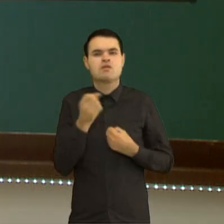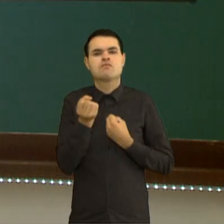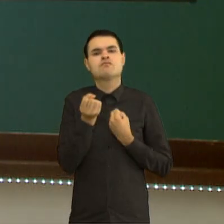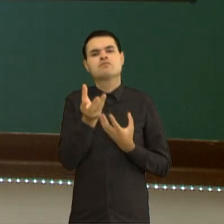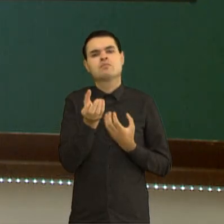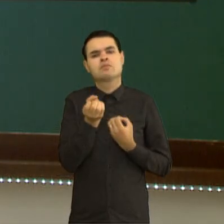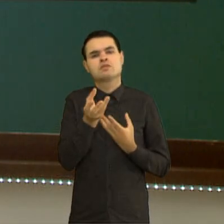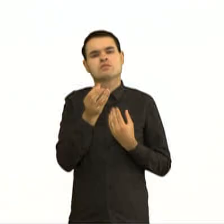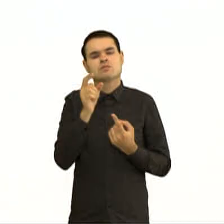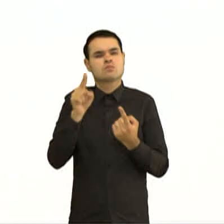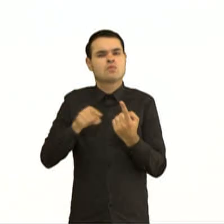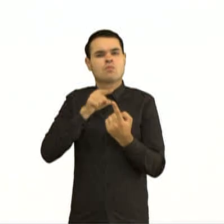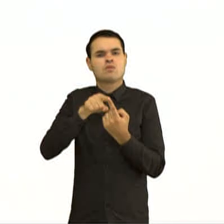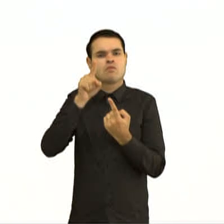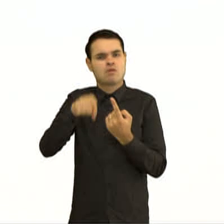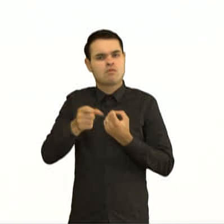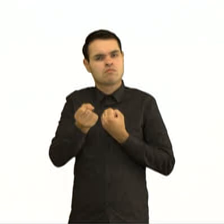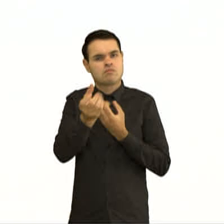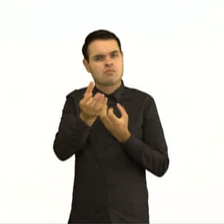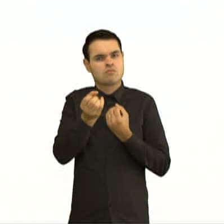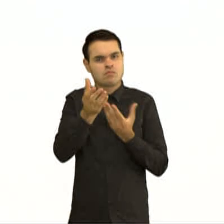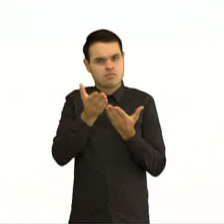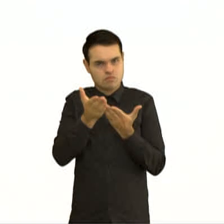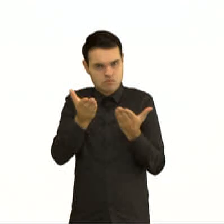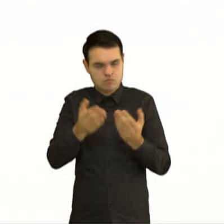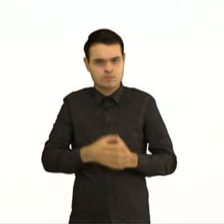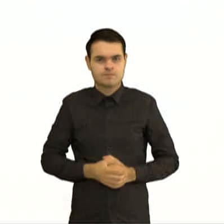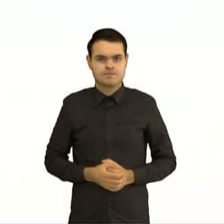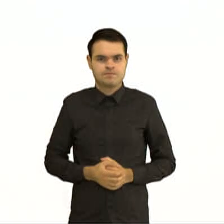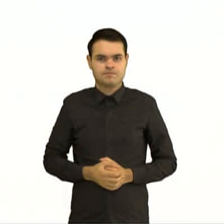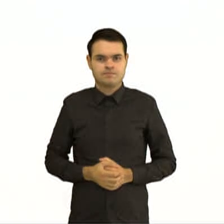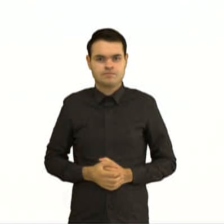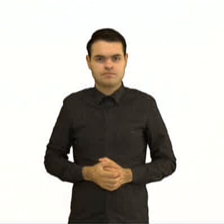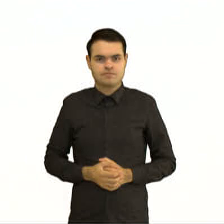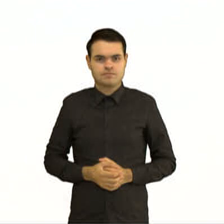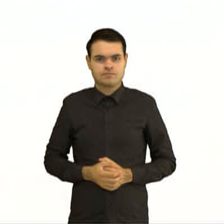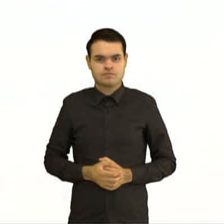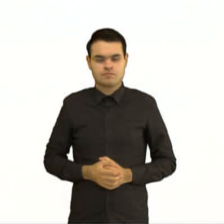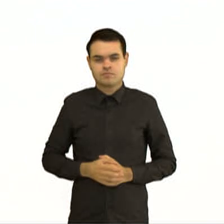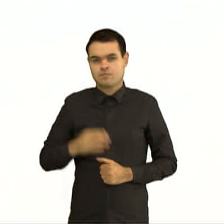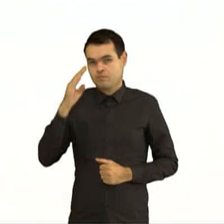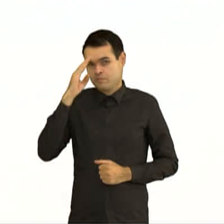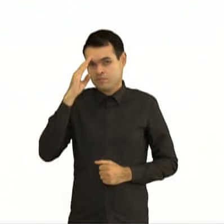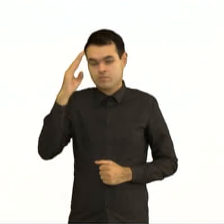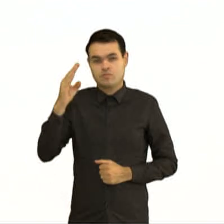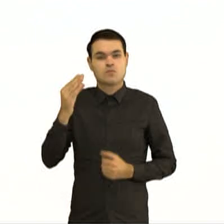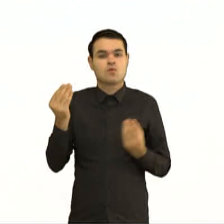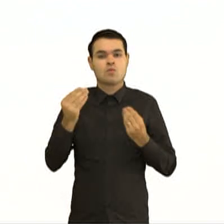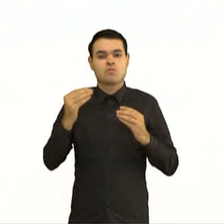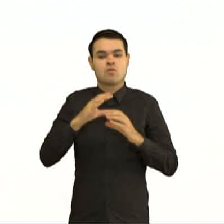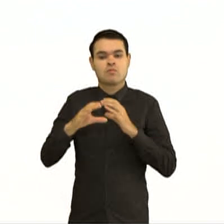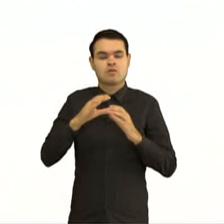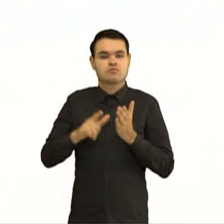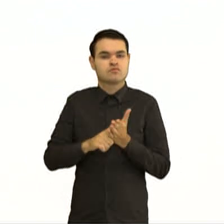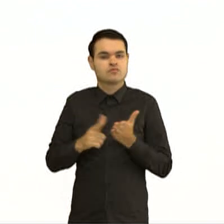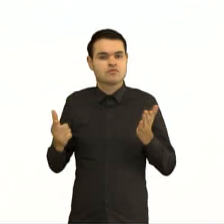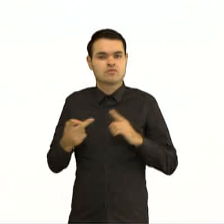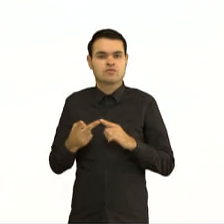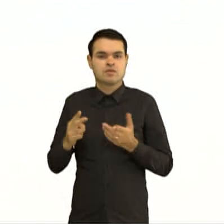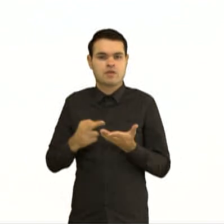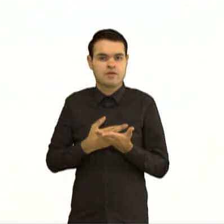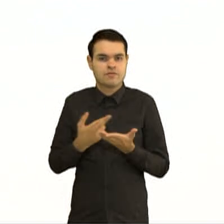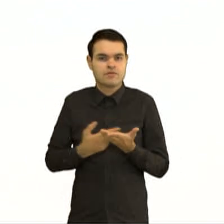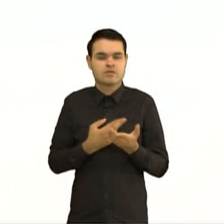que tem o objetivo de informar o leitor. Circula nos principais meios de comunicação, jornais,